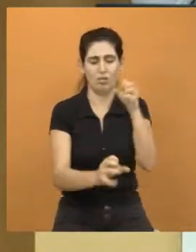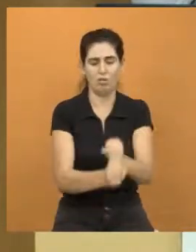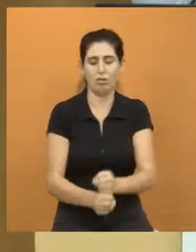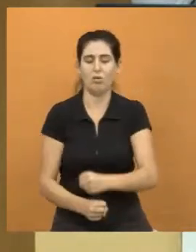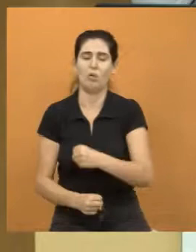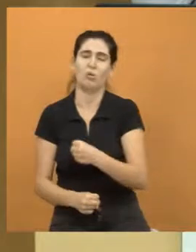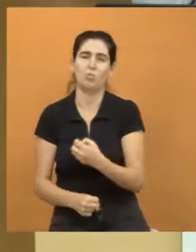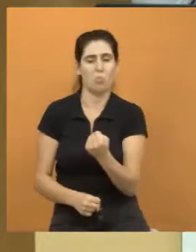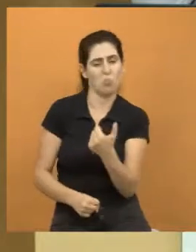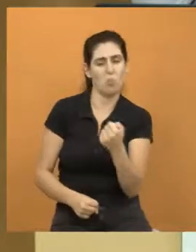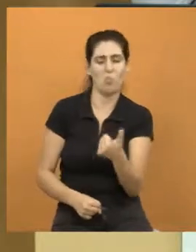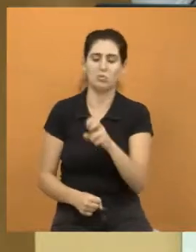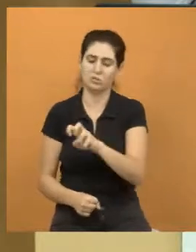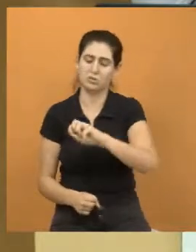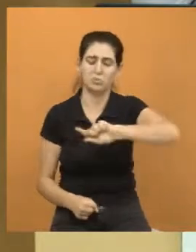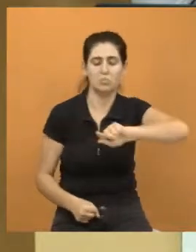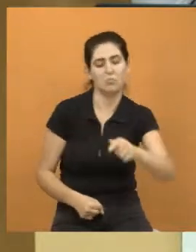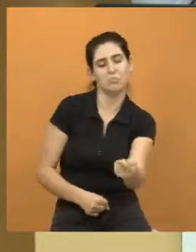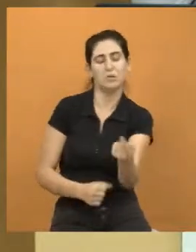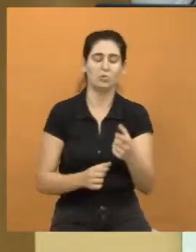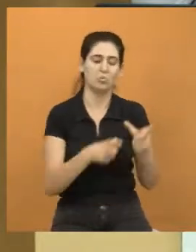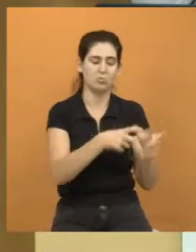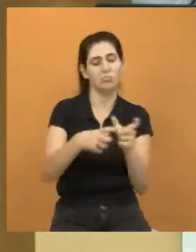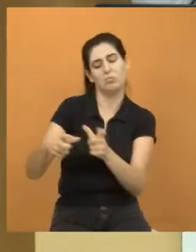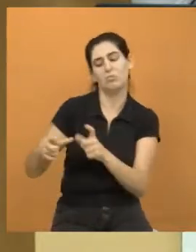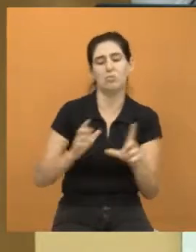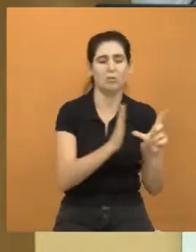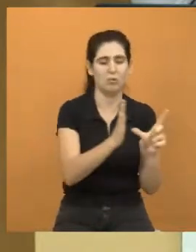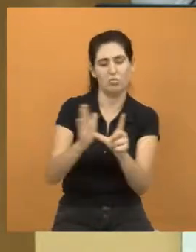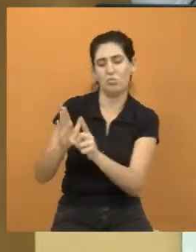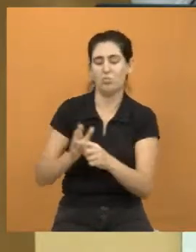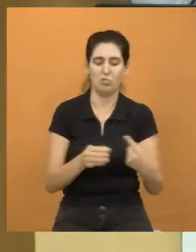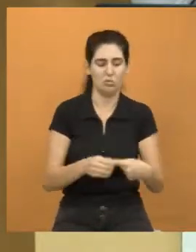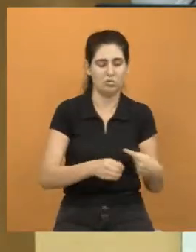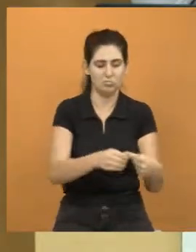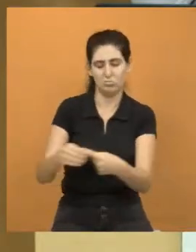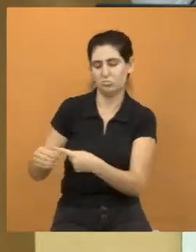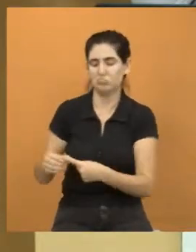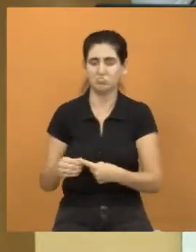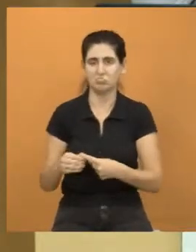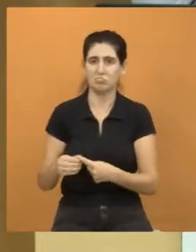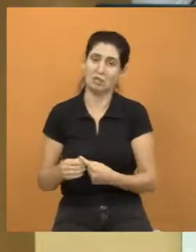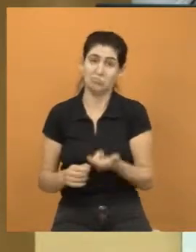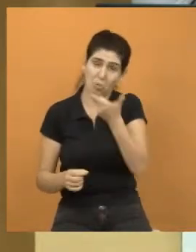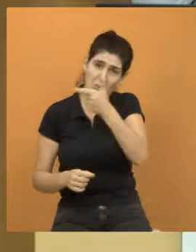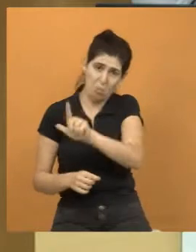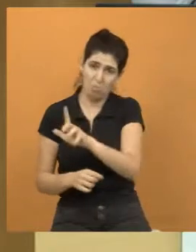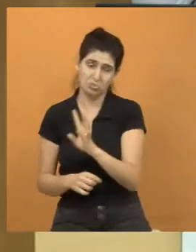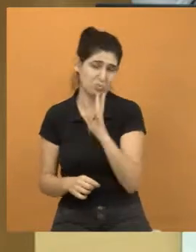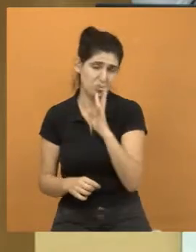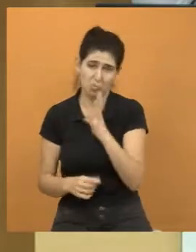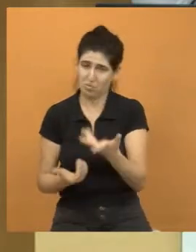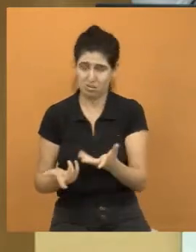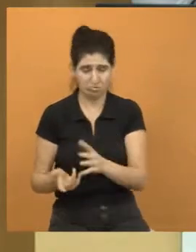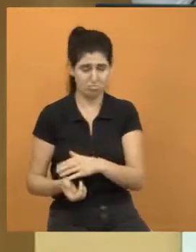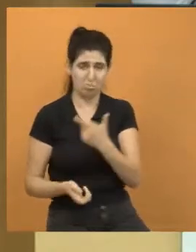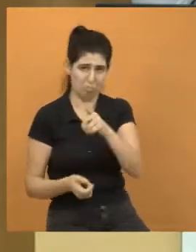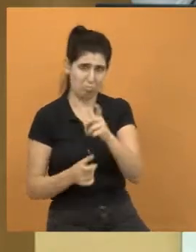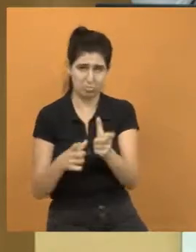quase 5.000 pontos comerciais. Fora os desconhecidos, né? Esses de